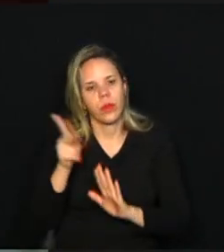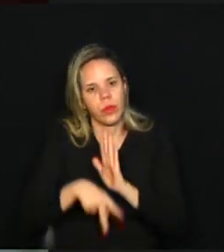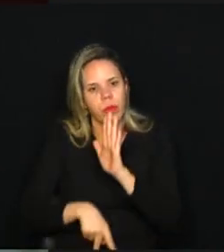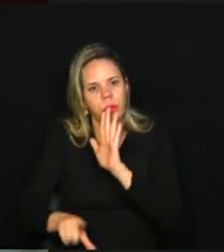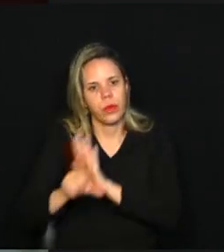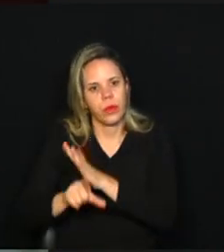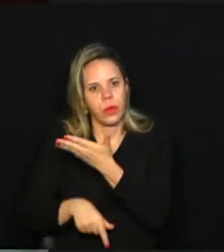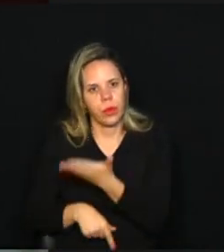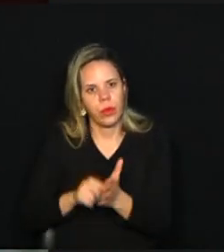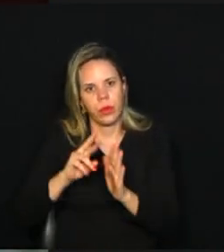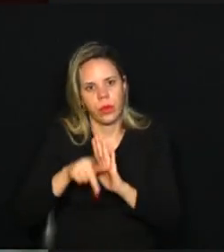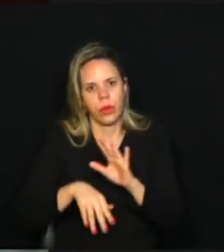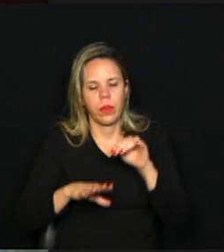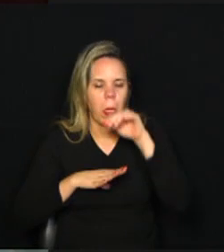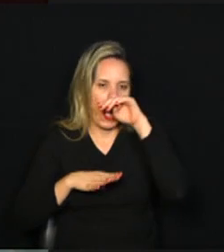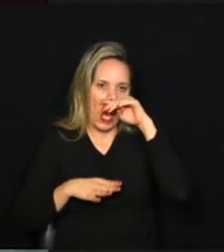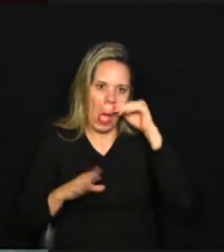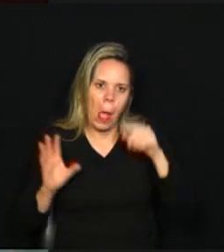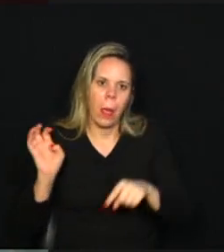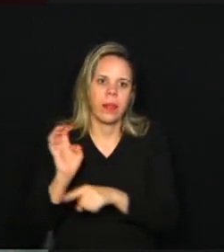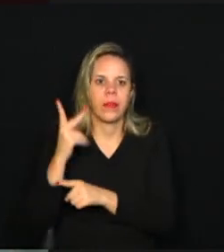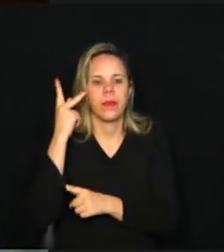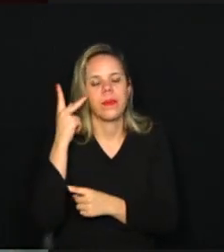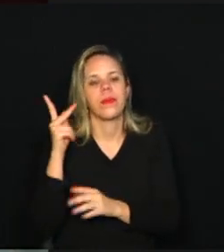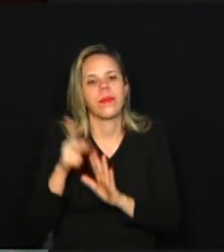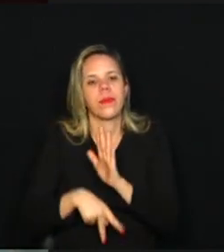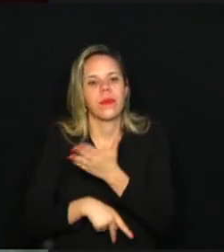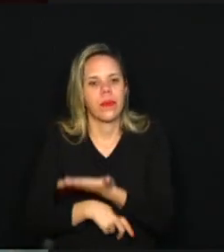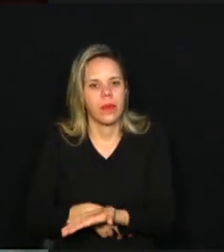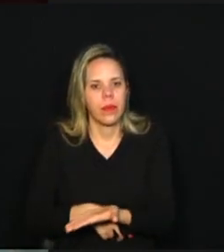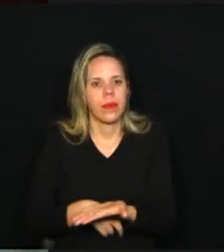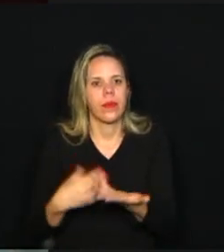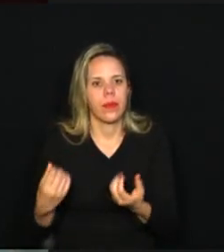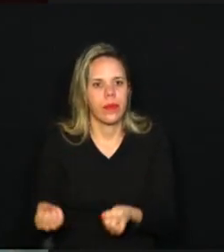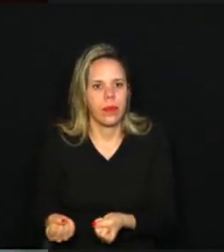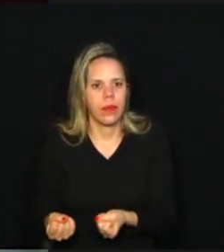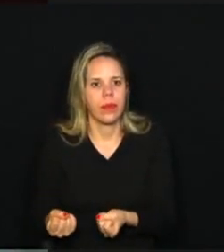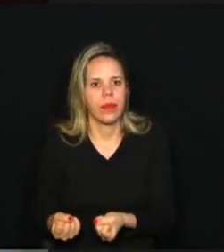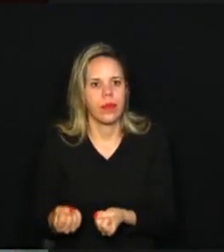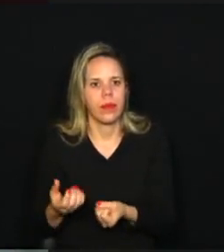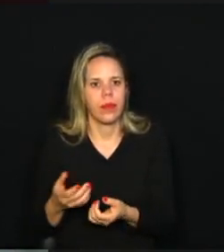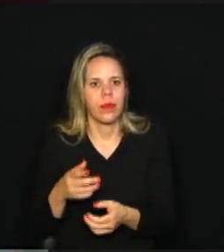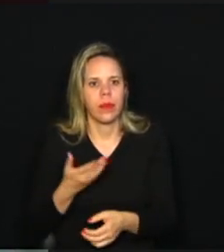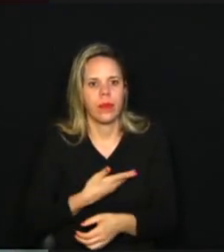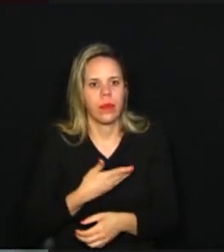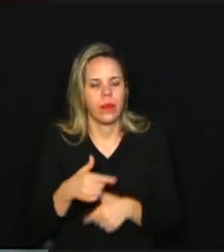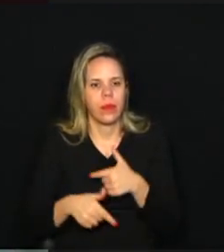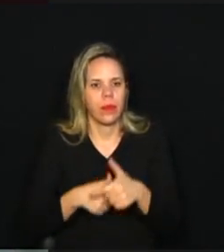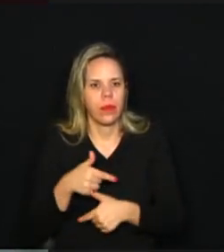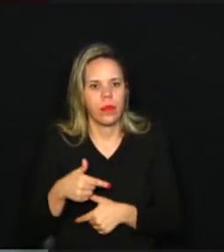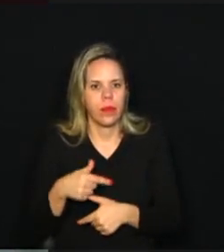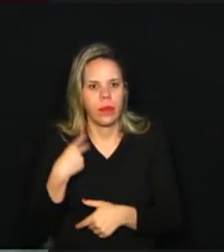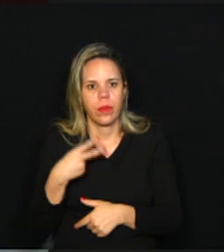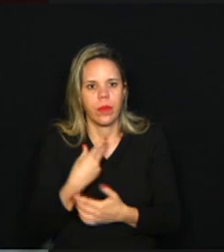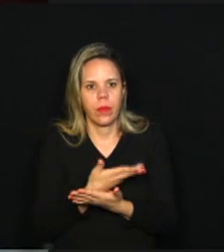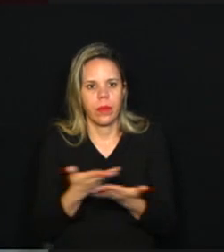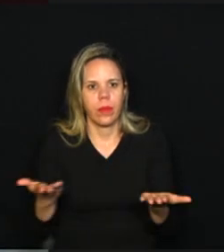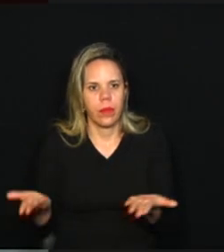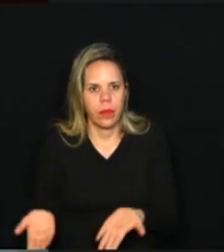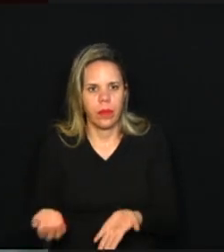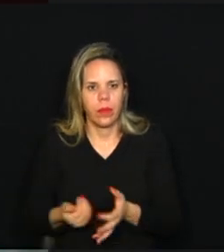lei em várias cidades do estado de São Paulo. E esse projeto foi acatado aqui pelos companheiros e as companheiras vereadores que estão